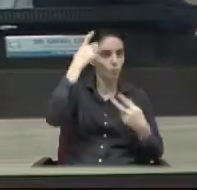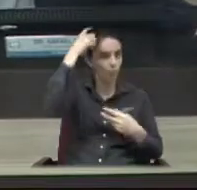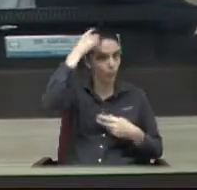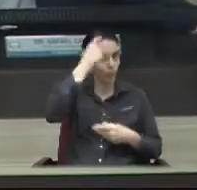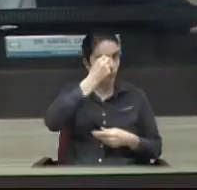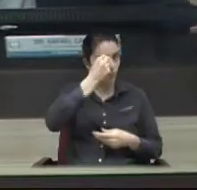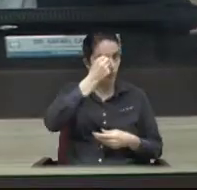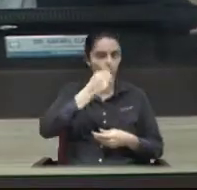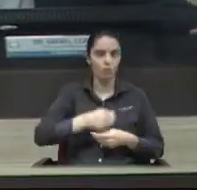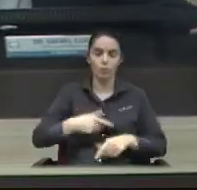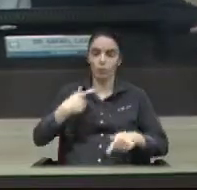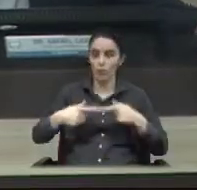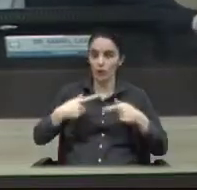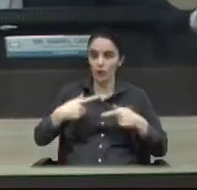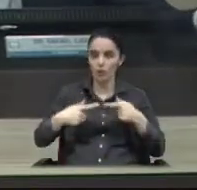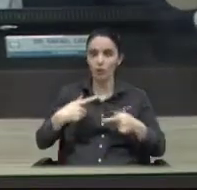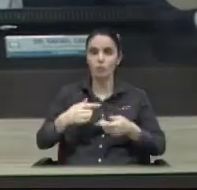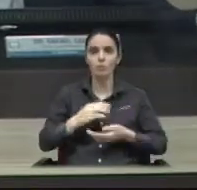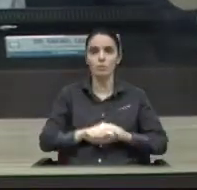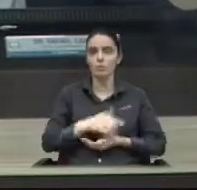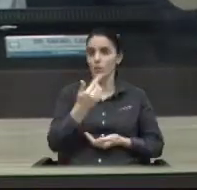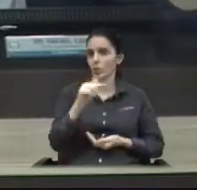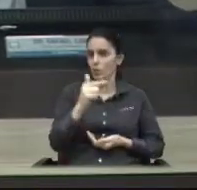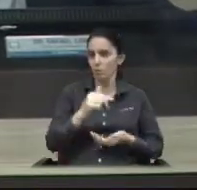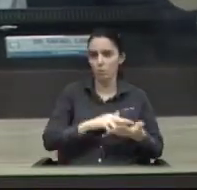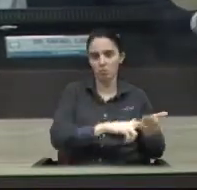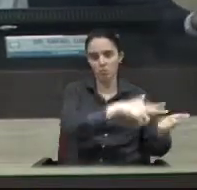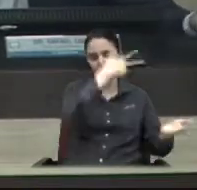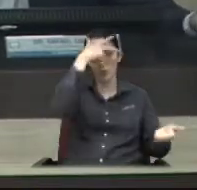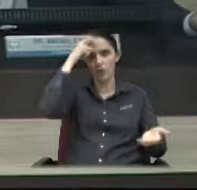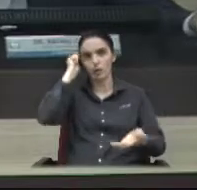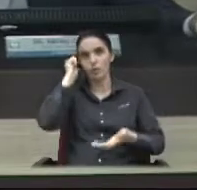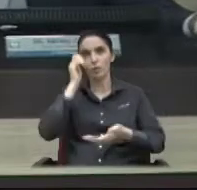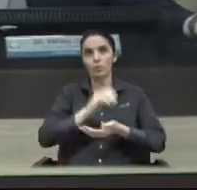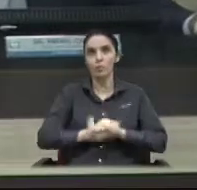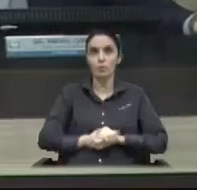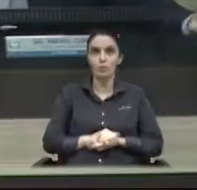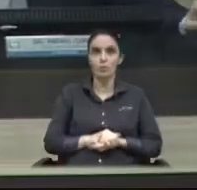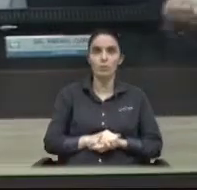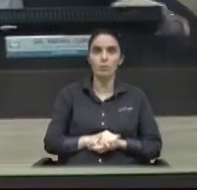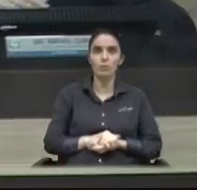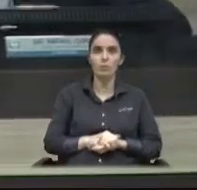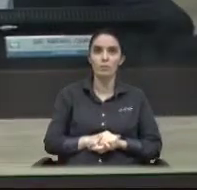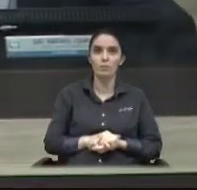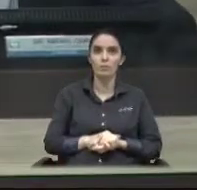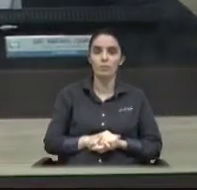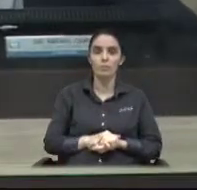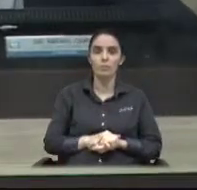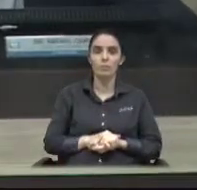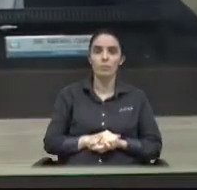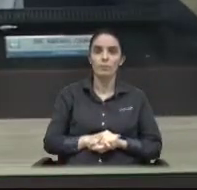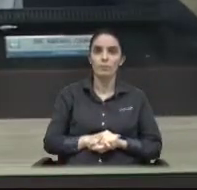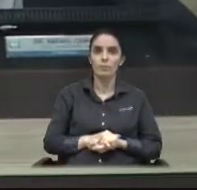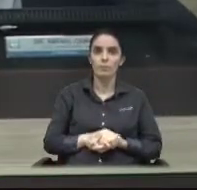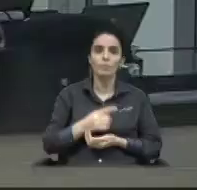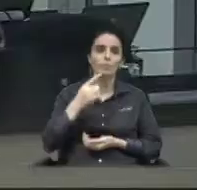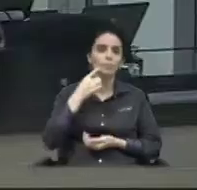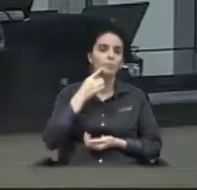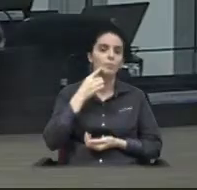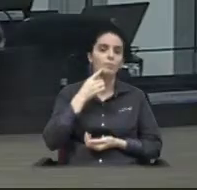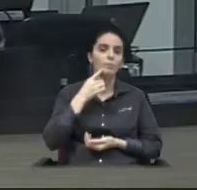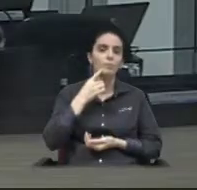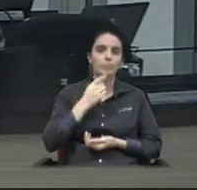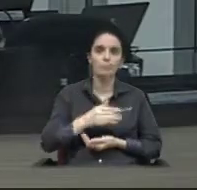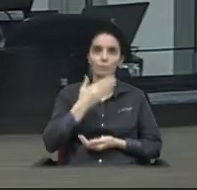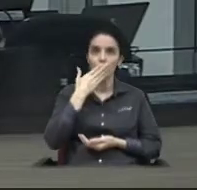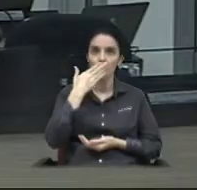a discussão não havendo ao executivo questão de ordem da presidente na gestão do ex vereador cleyton silva